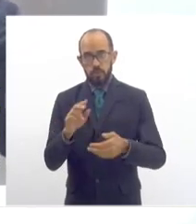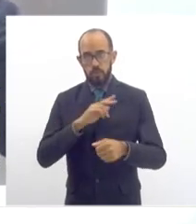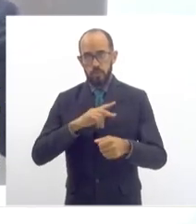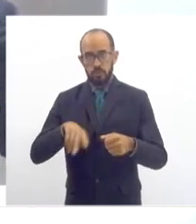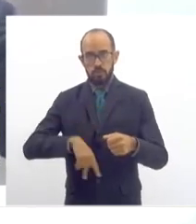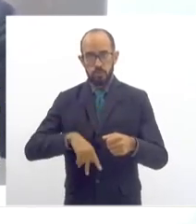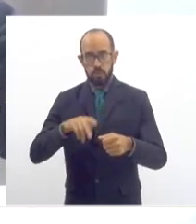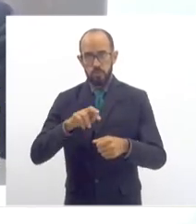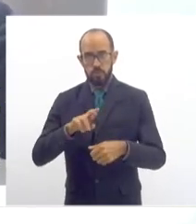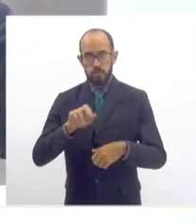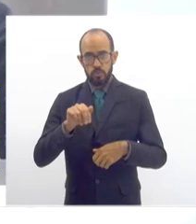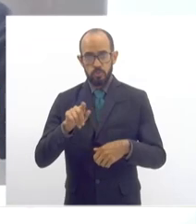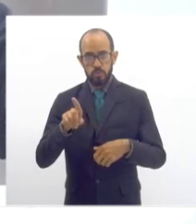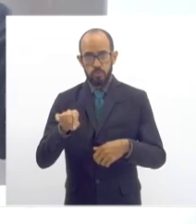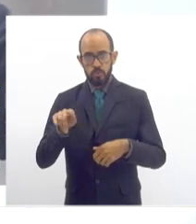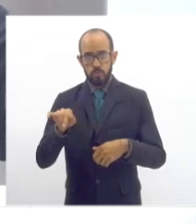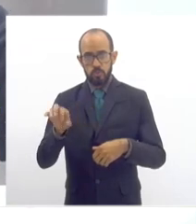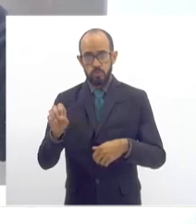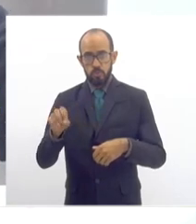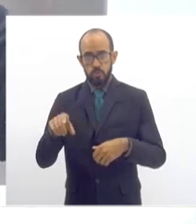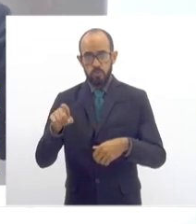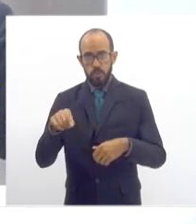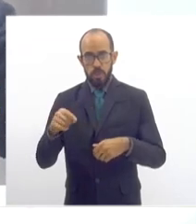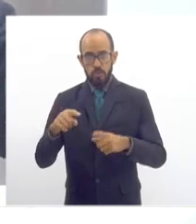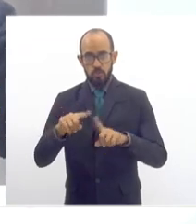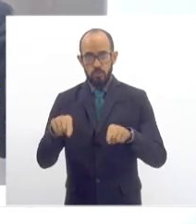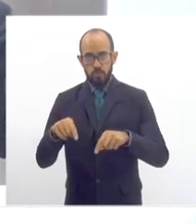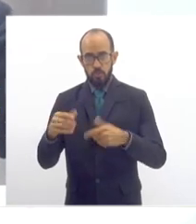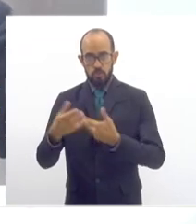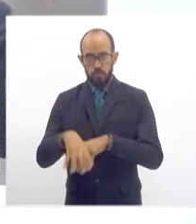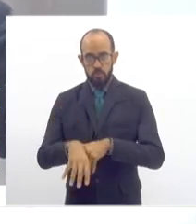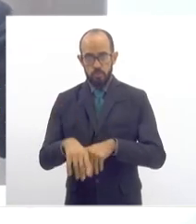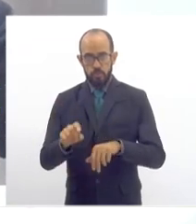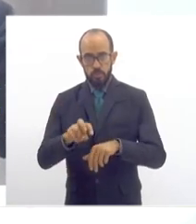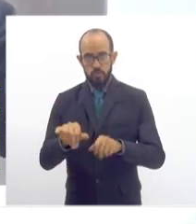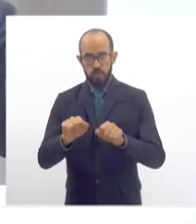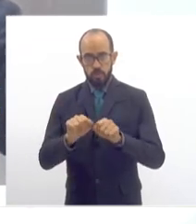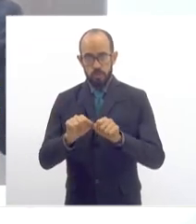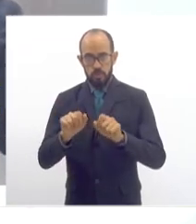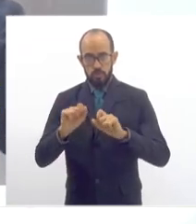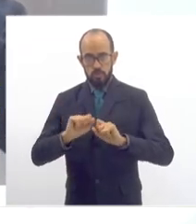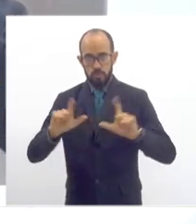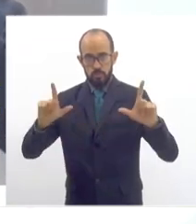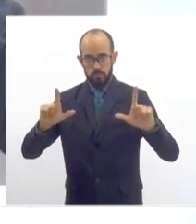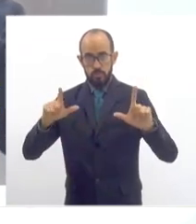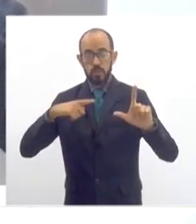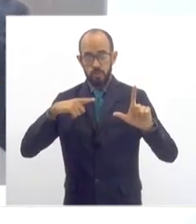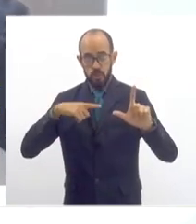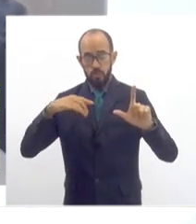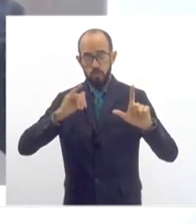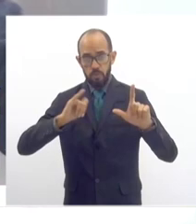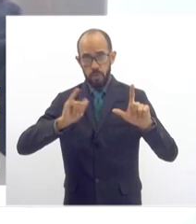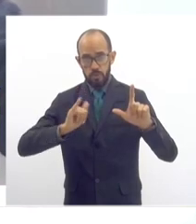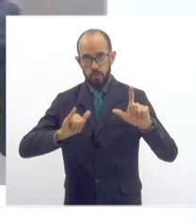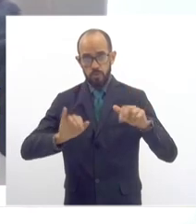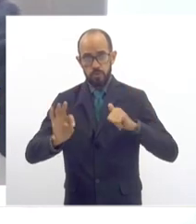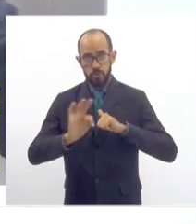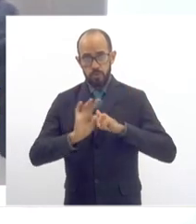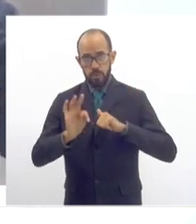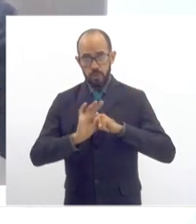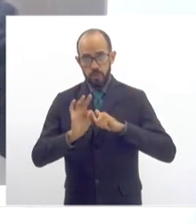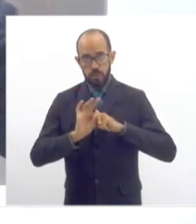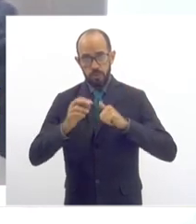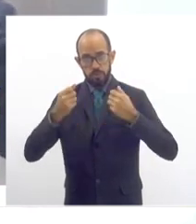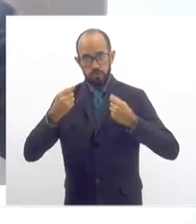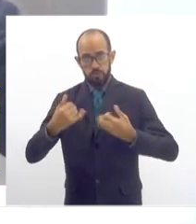que é servidor de carreira também, e ele vai fazer uso da projeção ali. Tem alguns dados mais técnicos, mais detalhados.